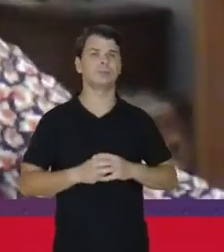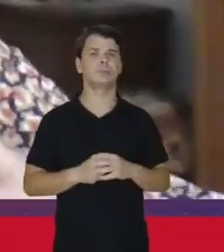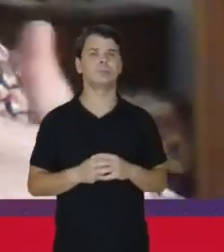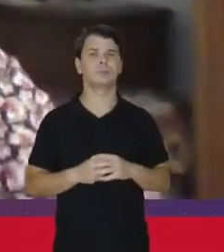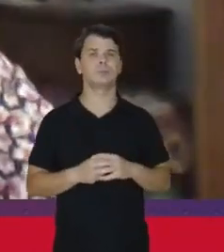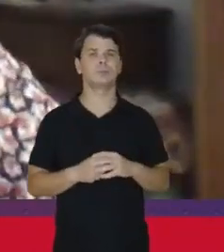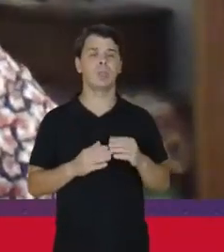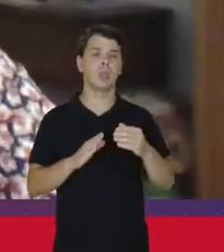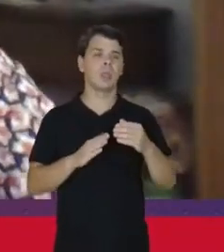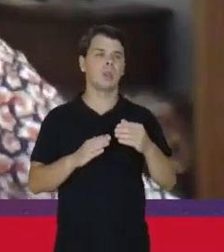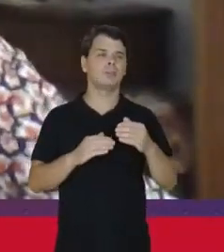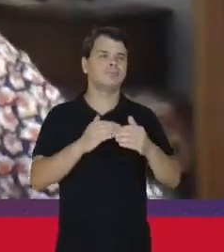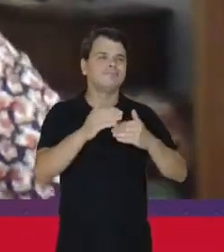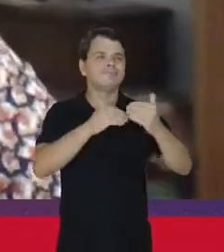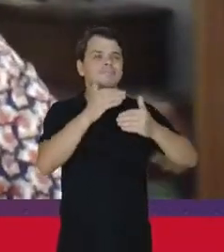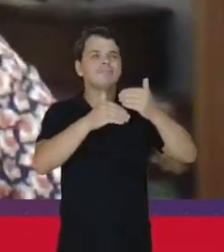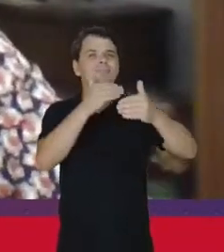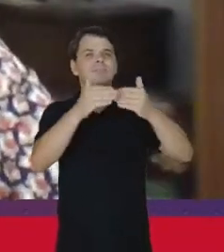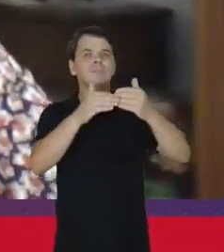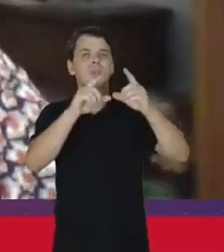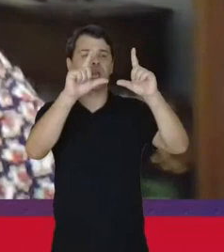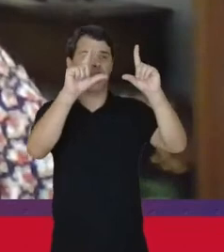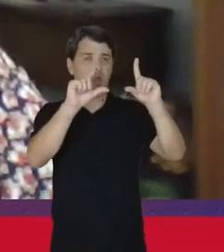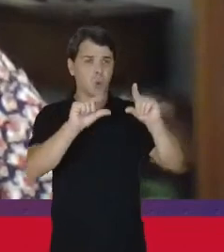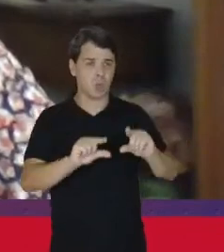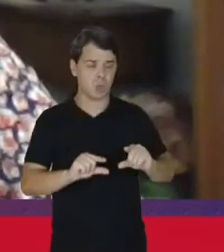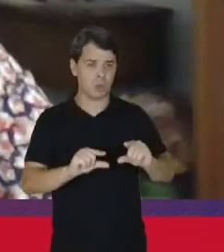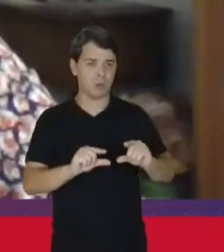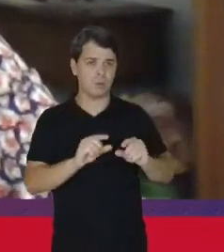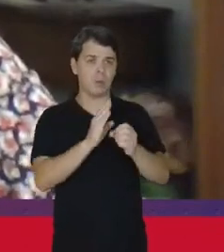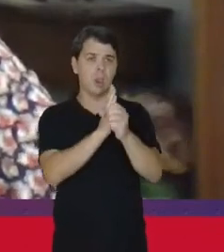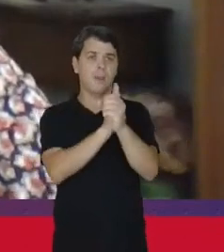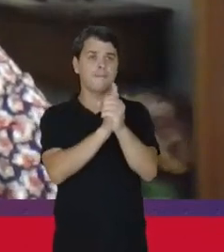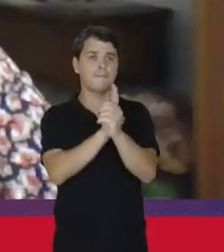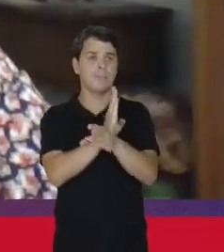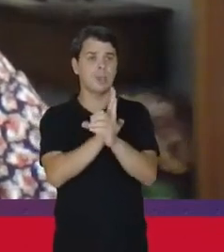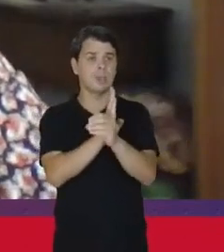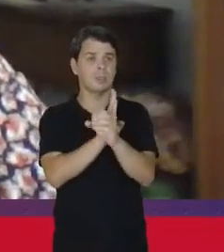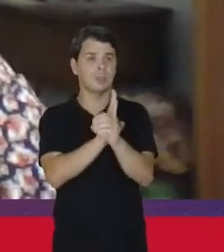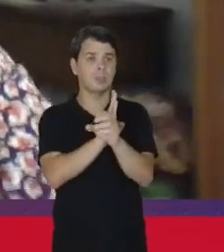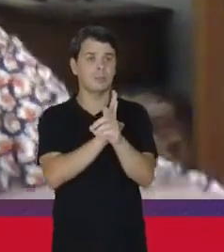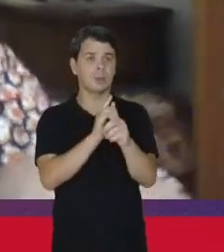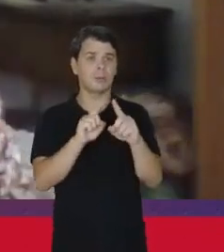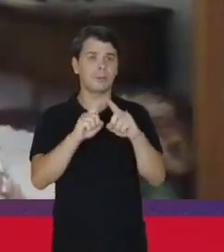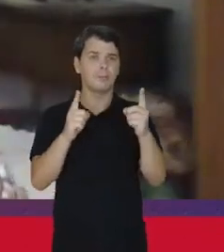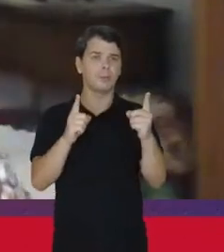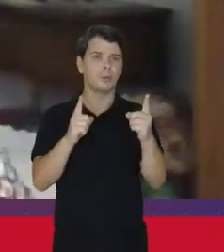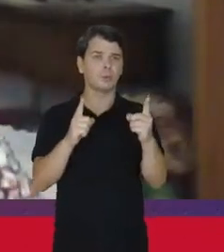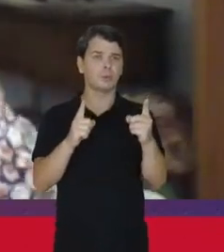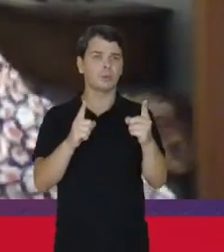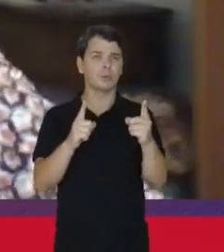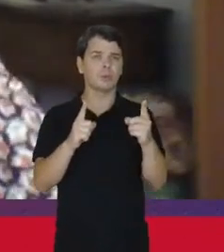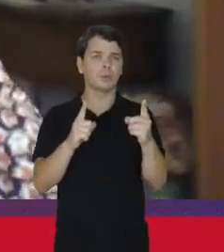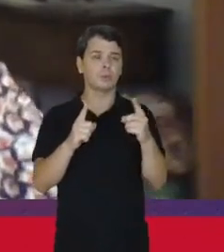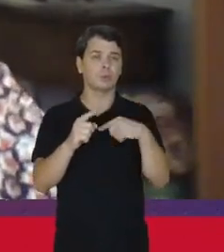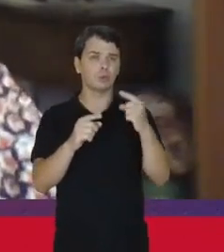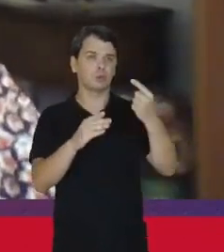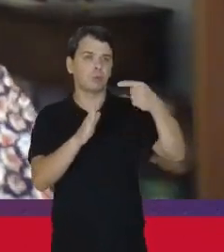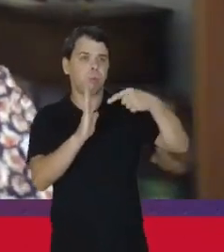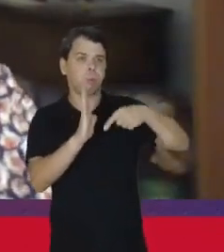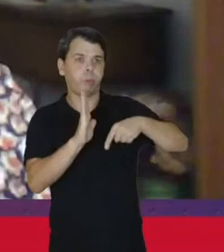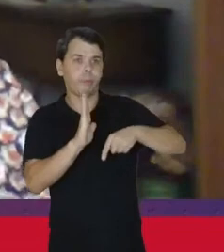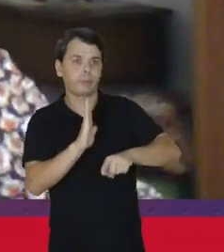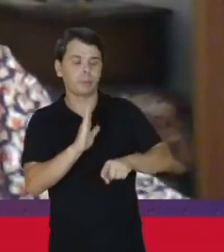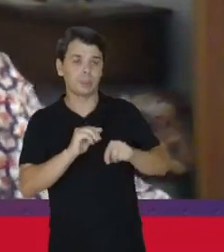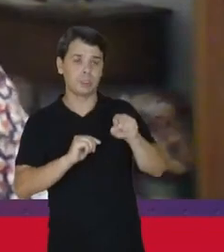um processo de redução dos benefícios de forma muito